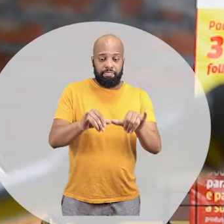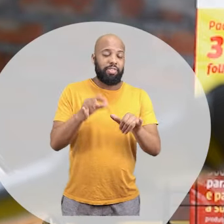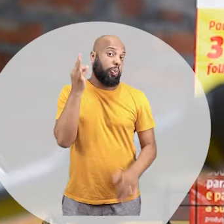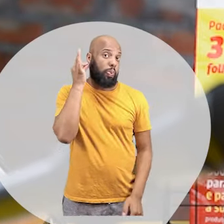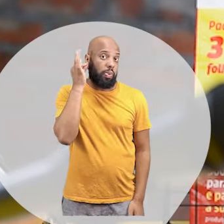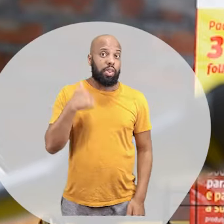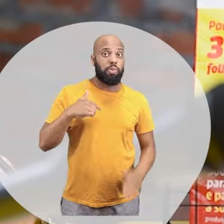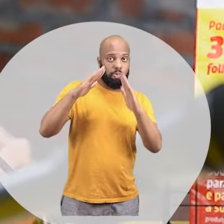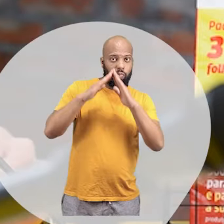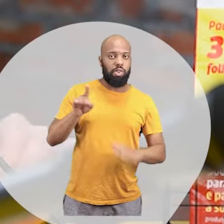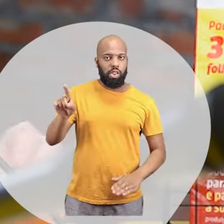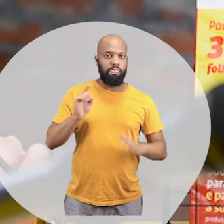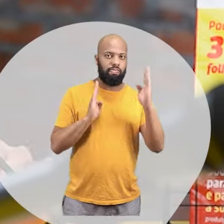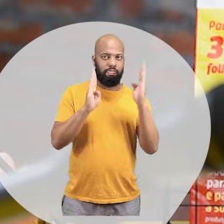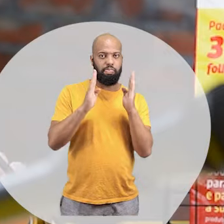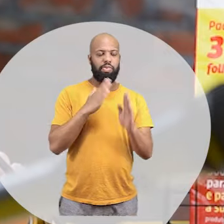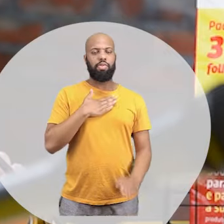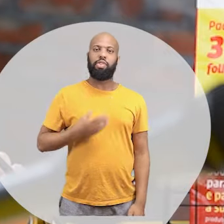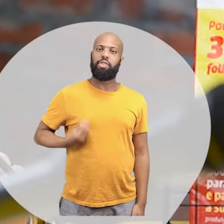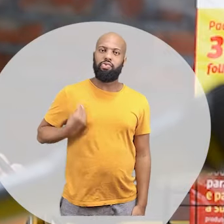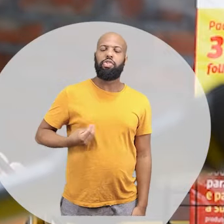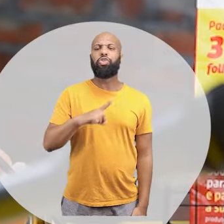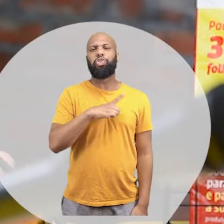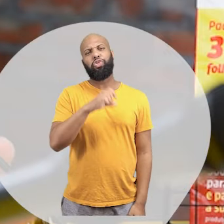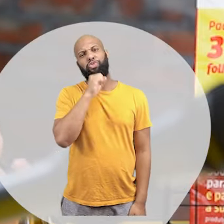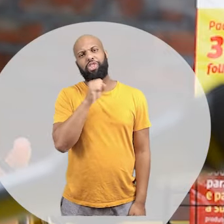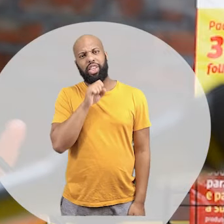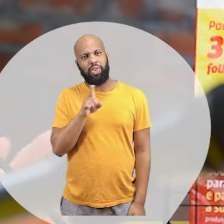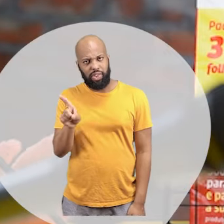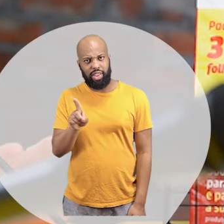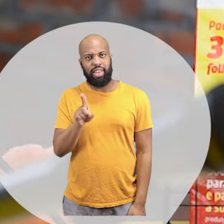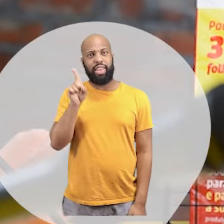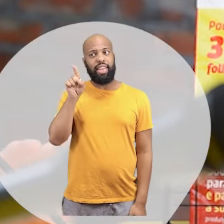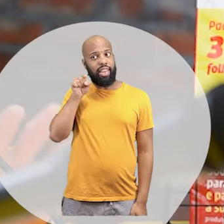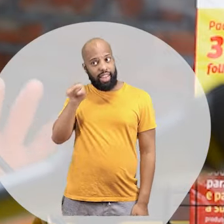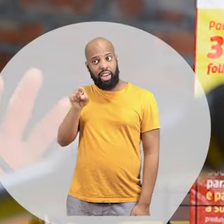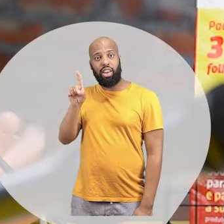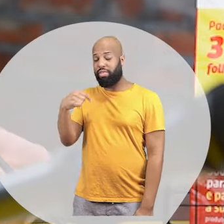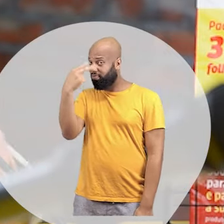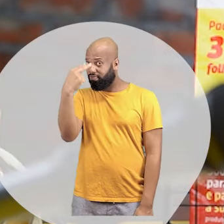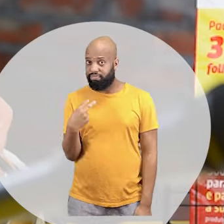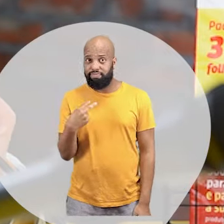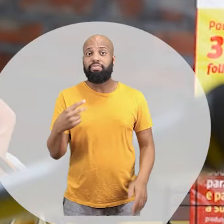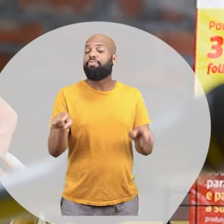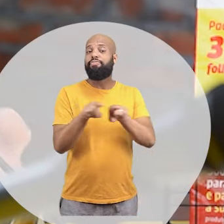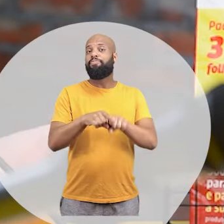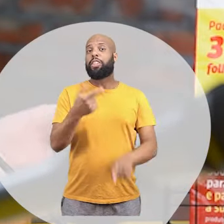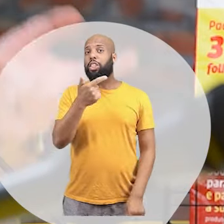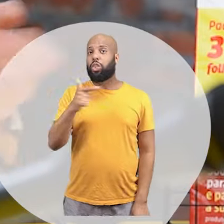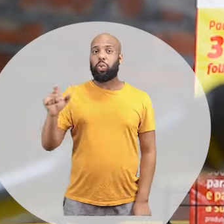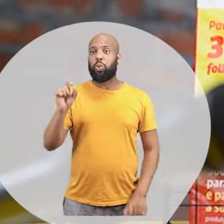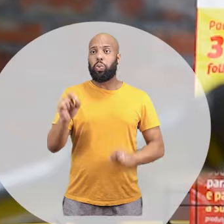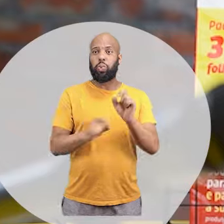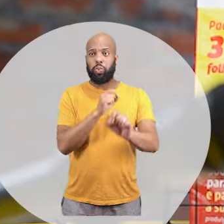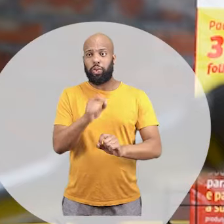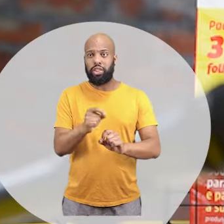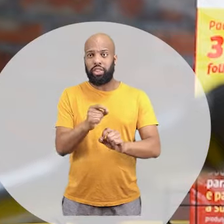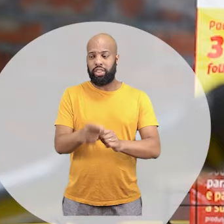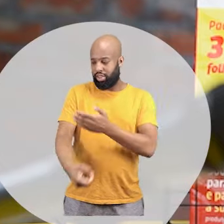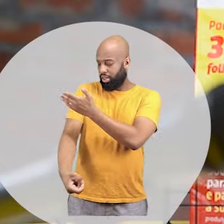em Ponta Grossa quando eu morei lá um tempo e tinha um cara um velhinho assim e ele era cego e ele não tinha